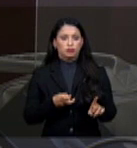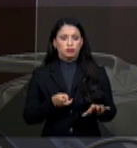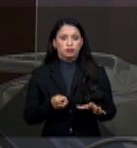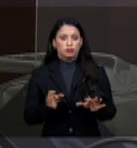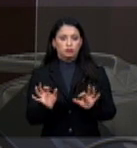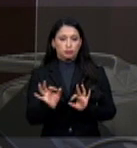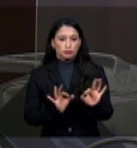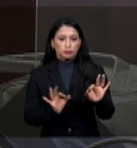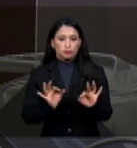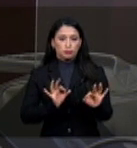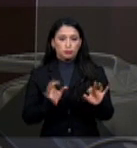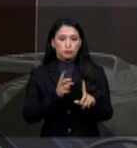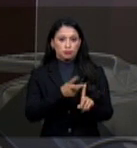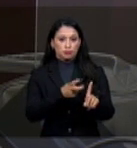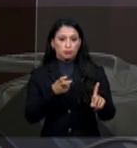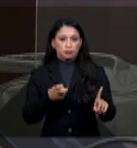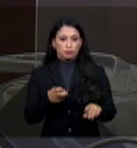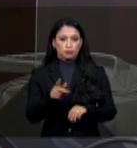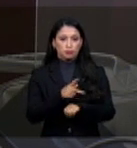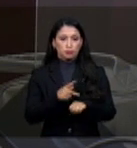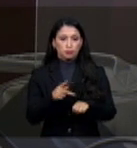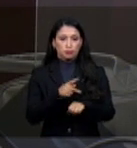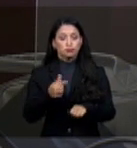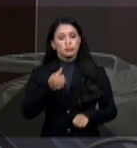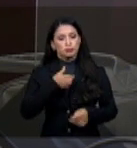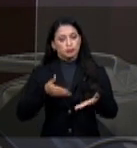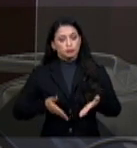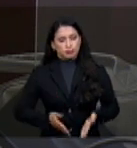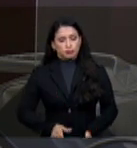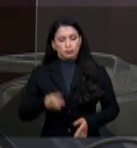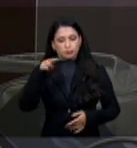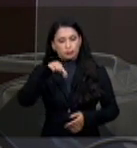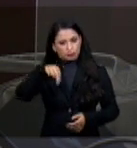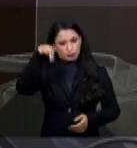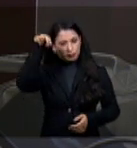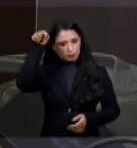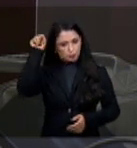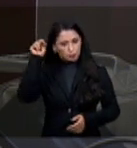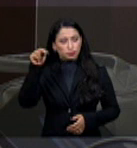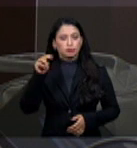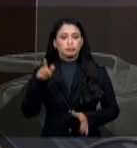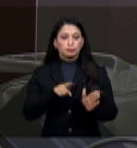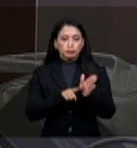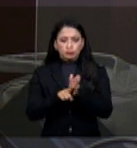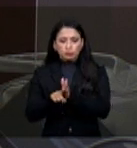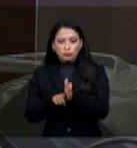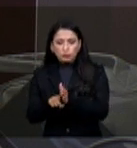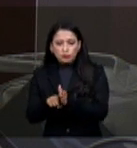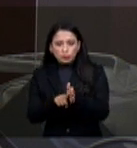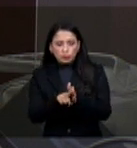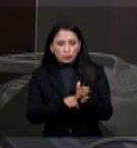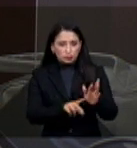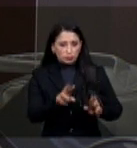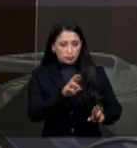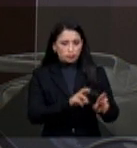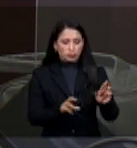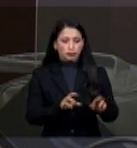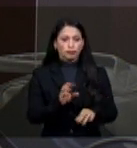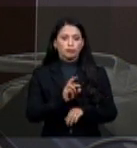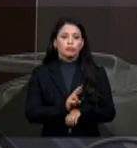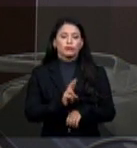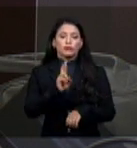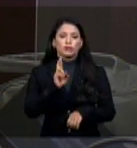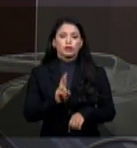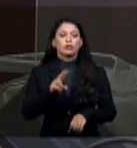indígena do país. Sou nordestina, né, sou pesquisadora, faço doutorado em Direito na Universidade